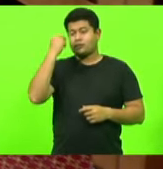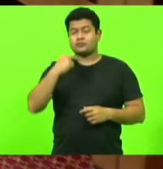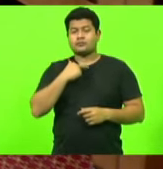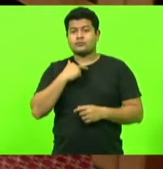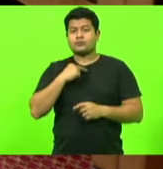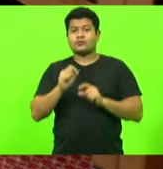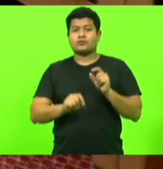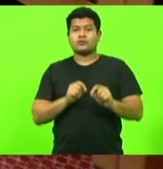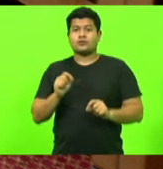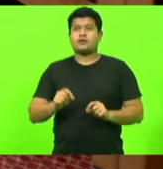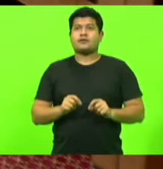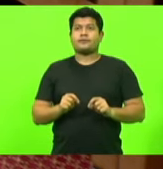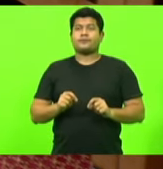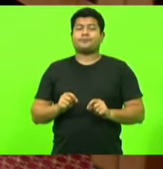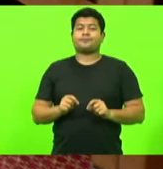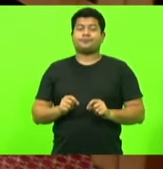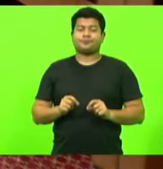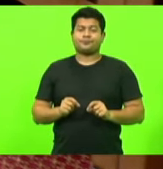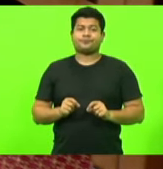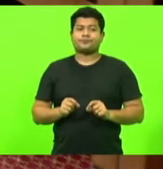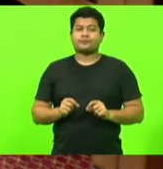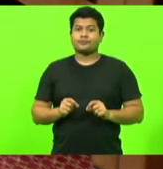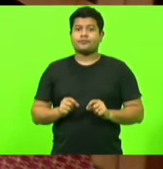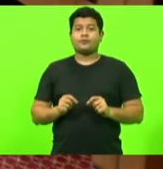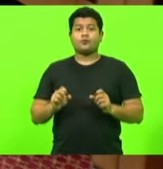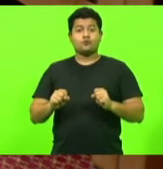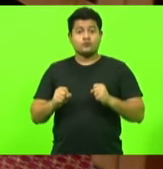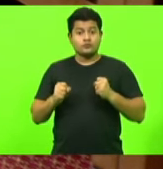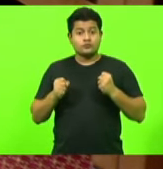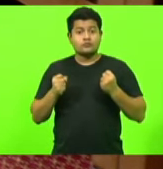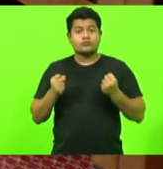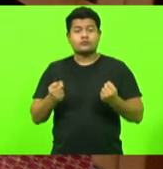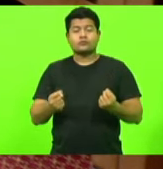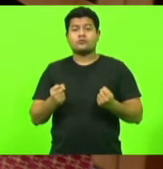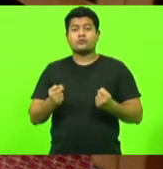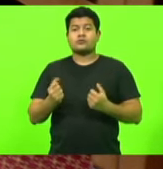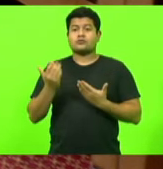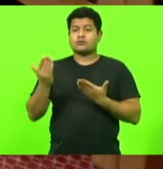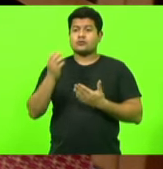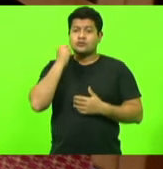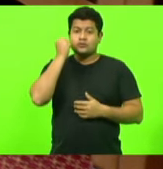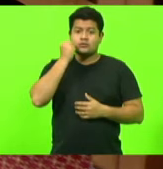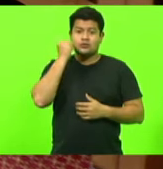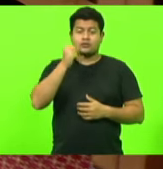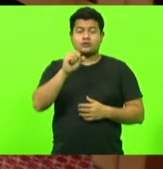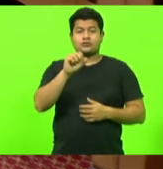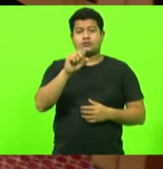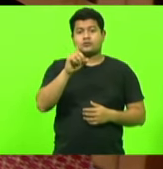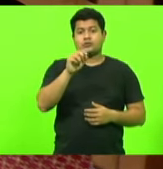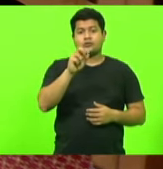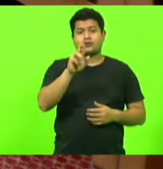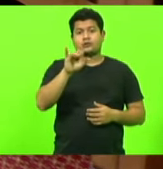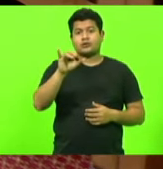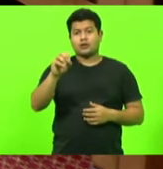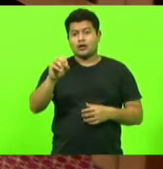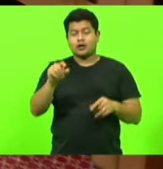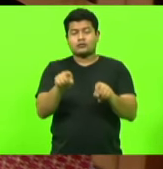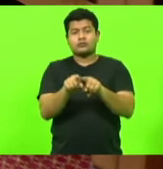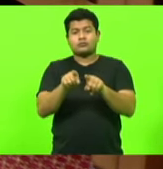Kubalkini, que o empenho do senador Dário Berger, do senador Espiridião